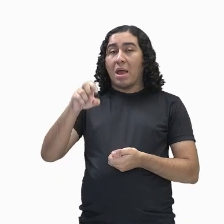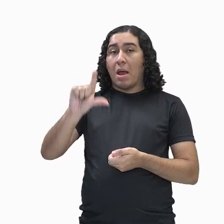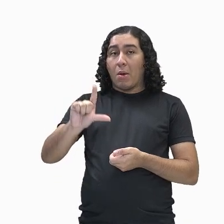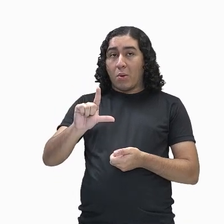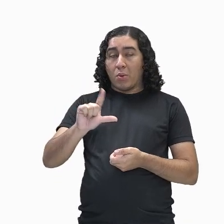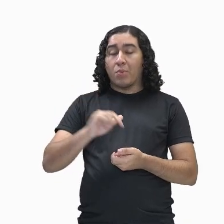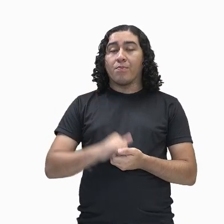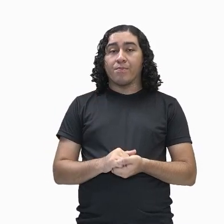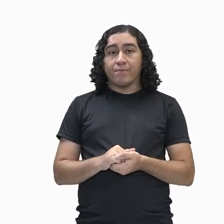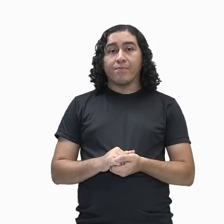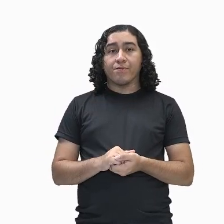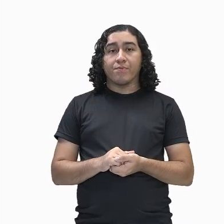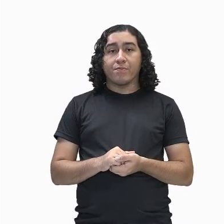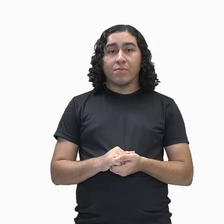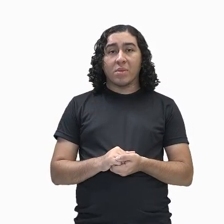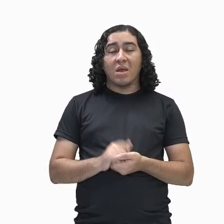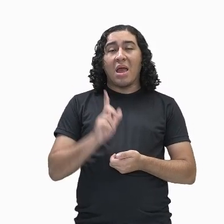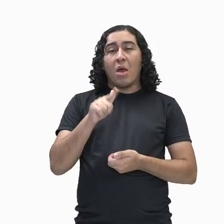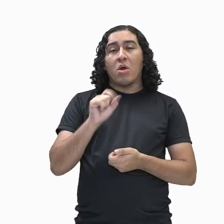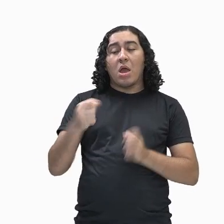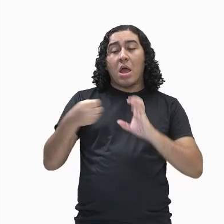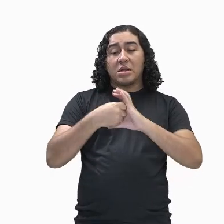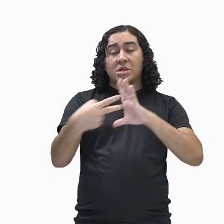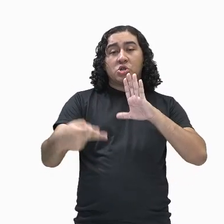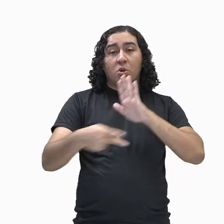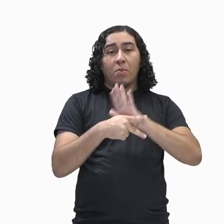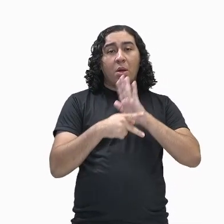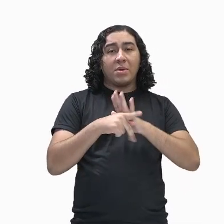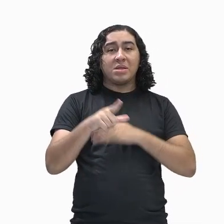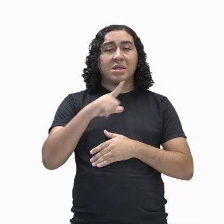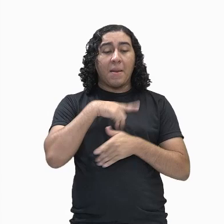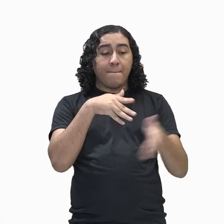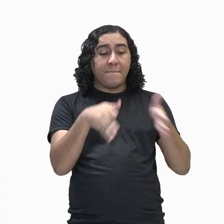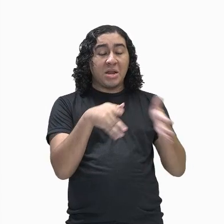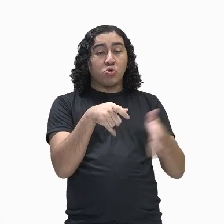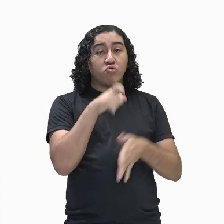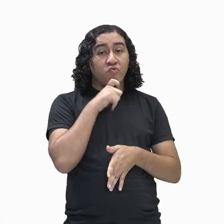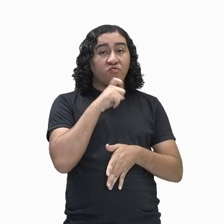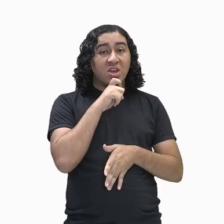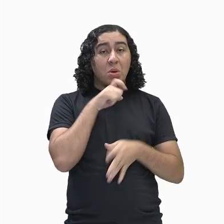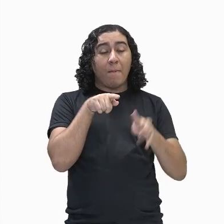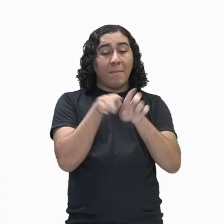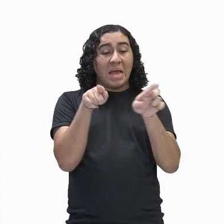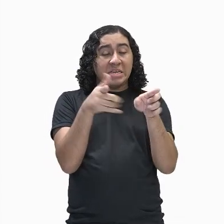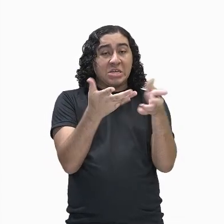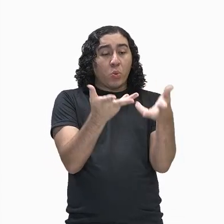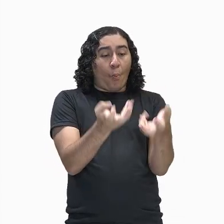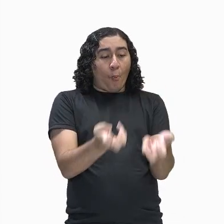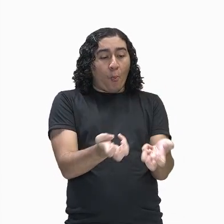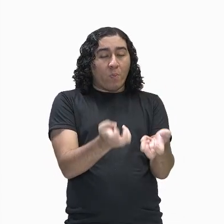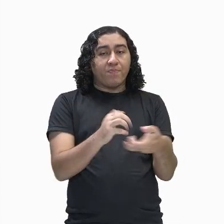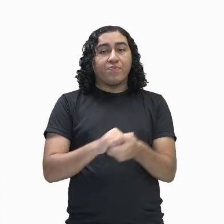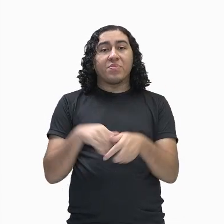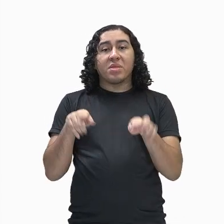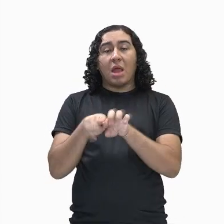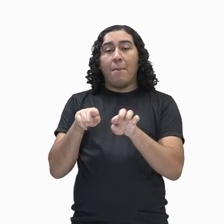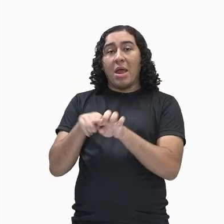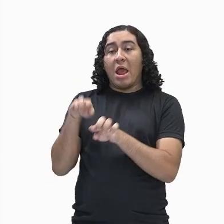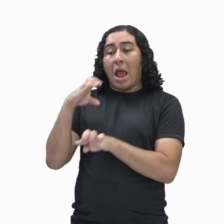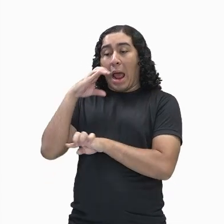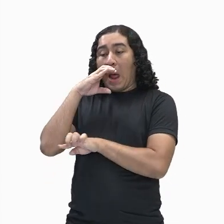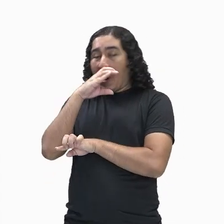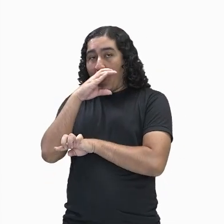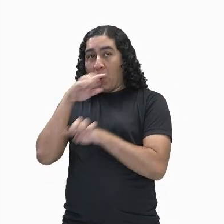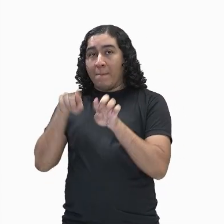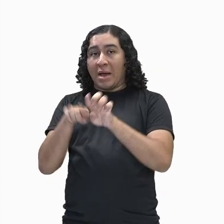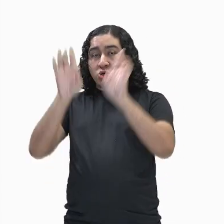tropical, a gente fala daquele clima que é caracterizado por invernos que são bem secos, e verões que são bem chuvosos, tá?